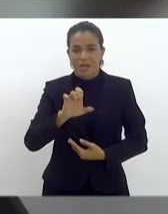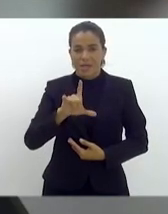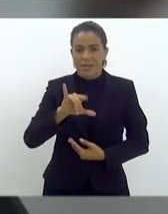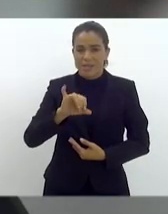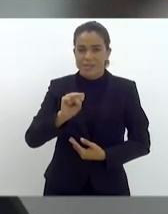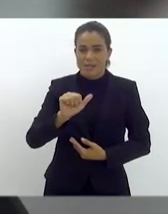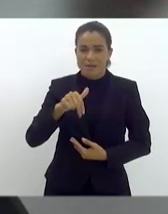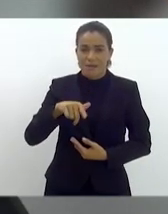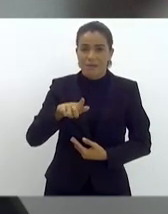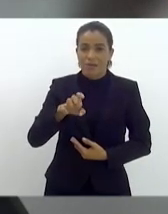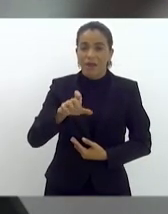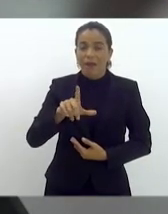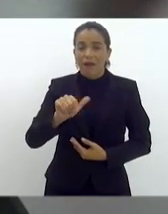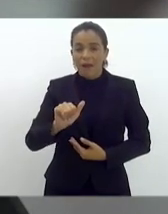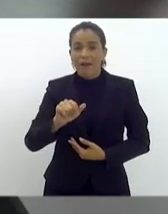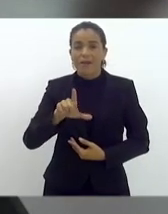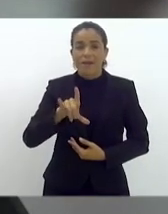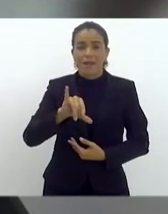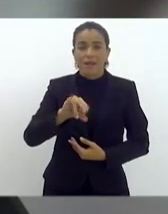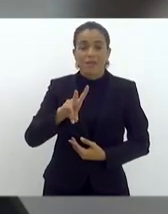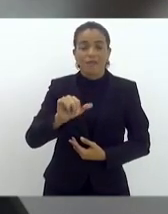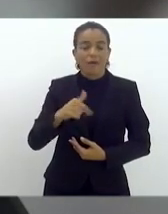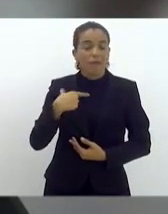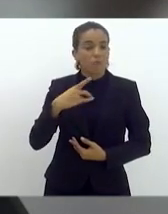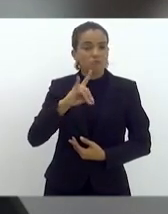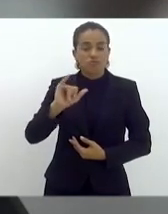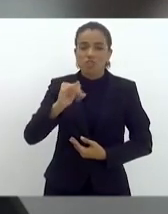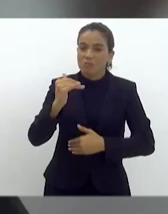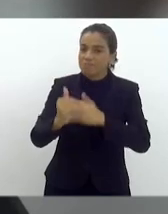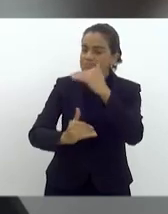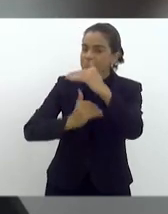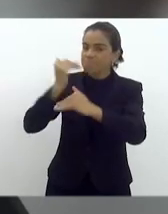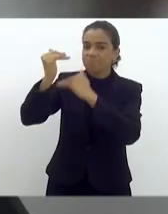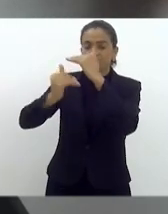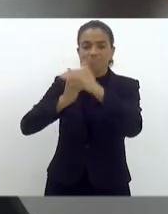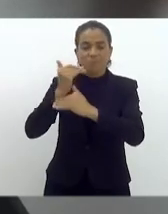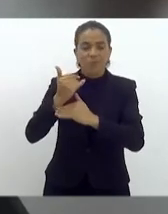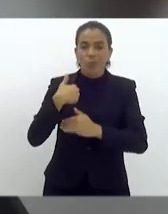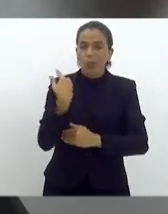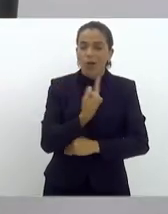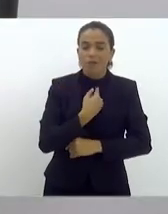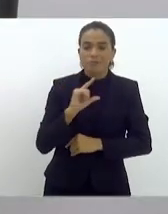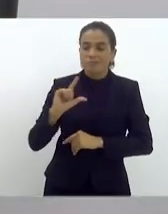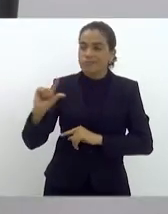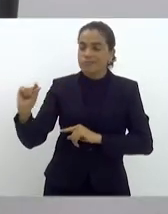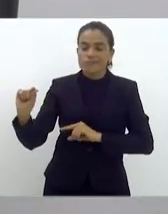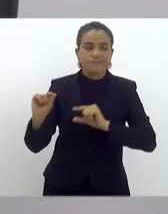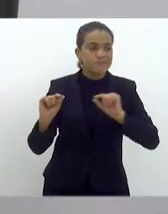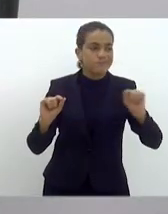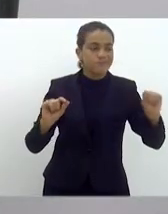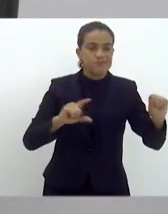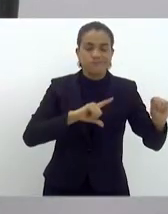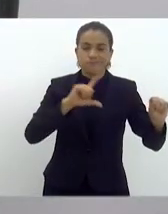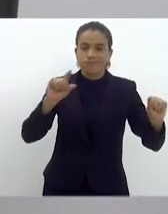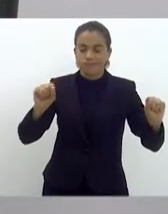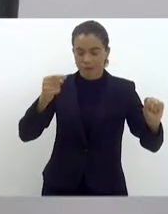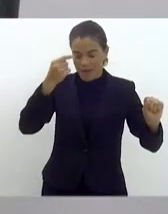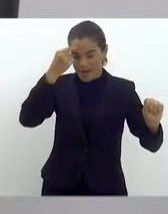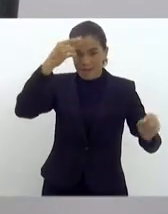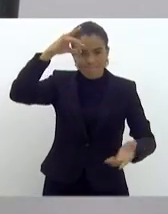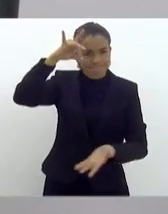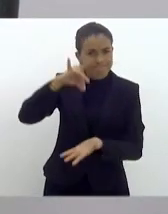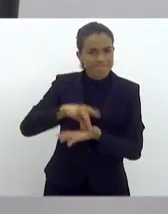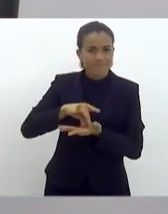acho que foi um dia muito fértil aqui para nós a gente sai daqui com uma visão bem concreta do que que nós